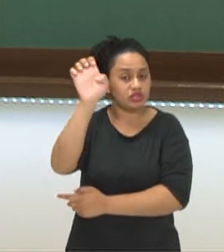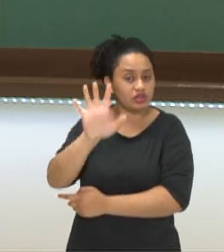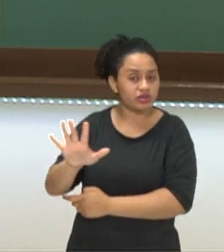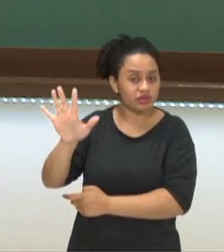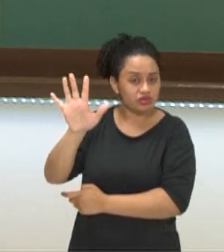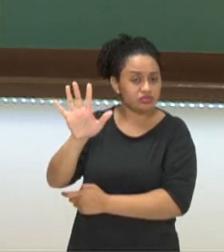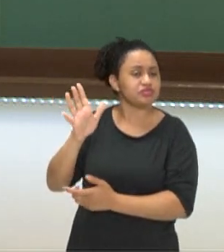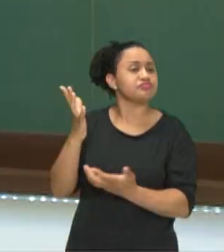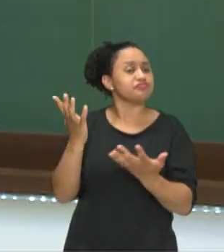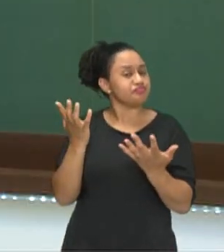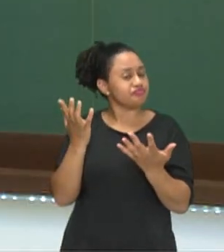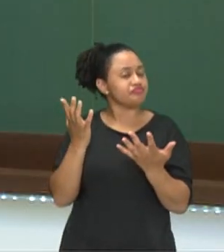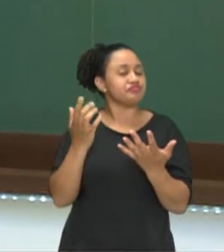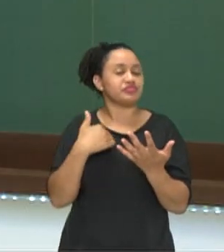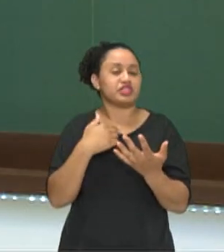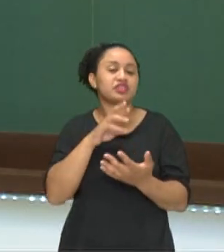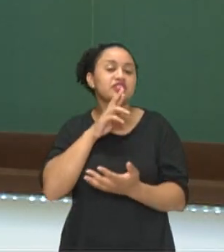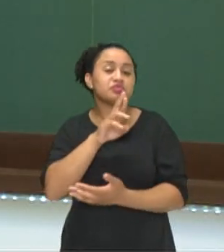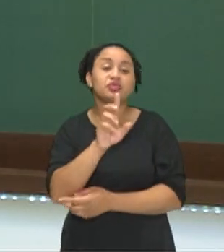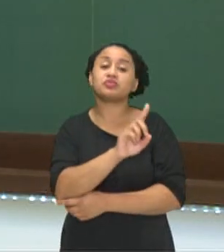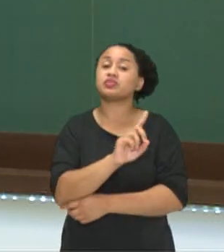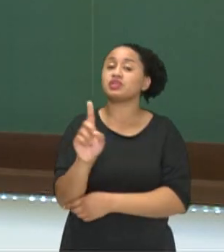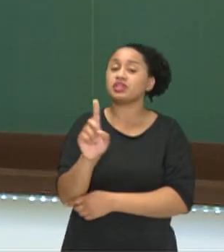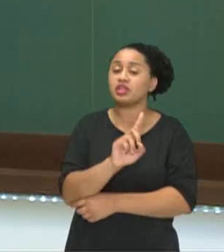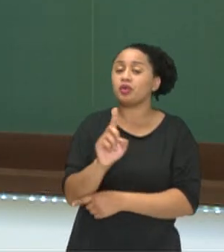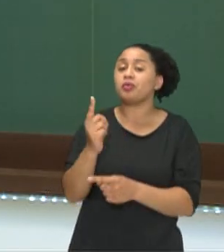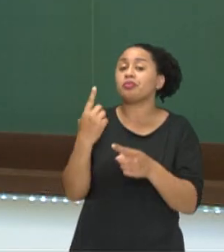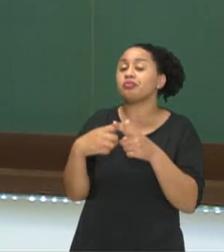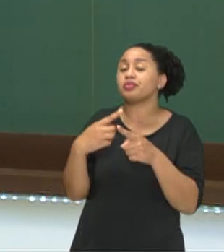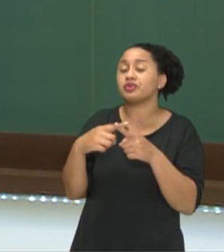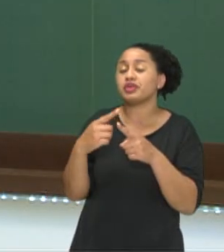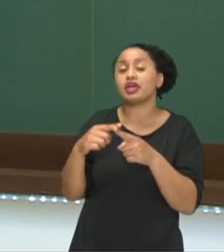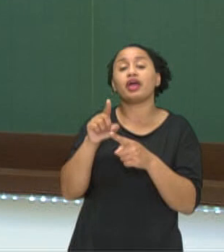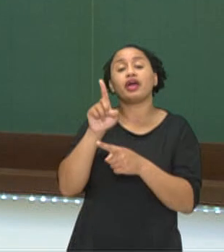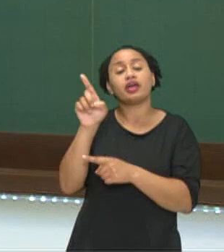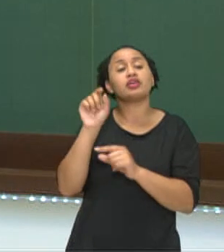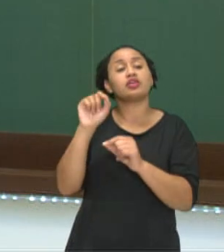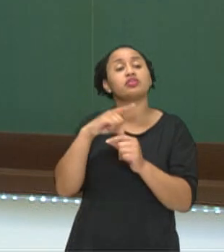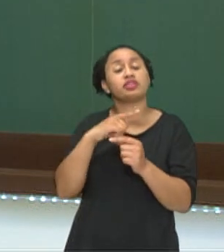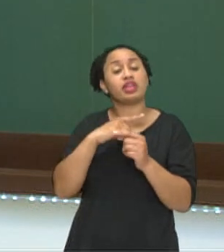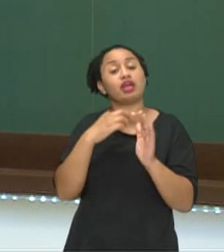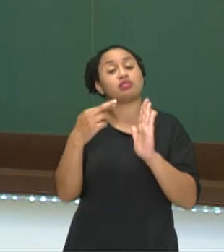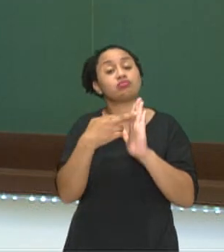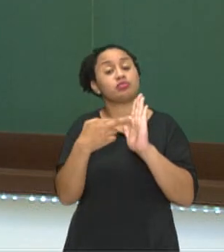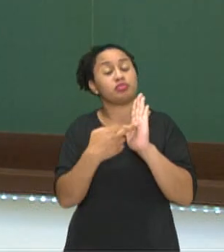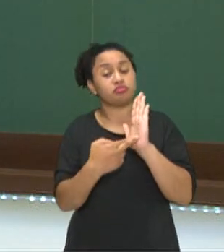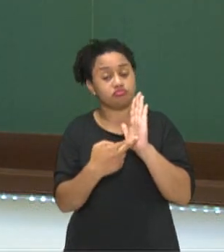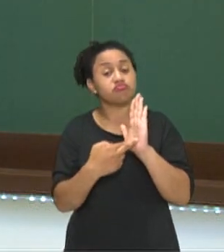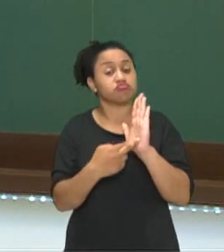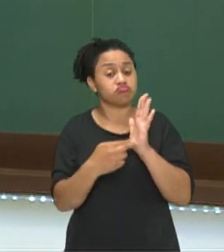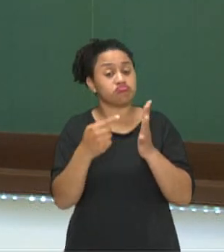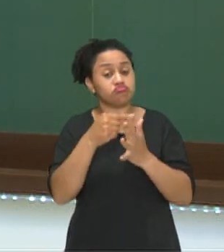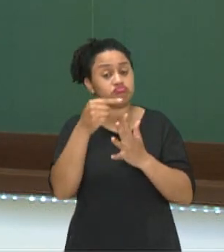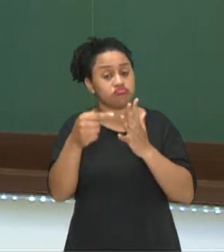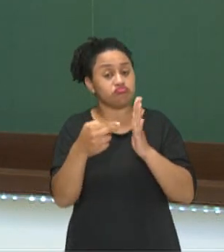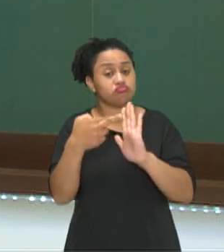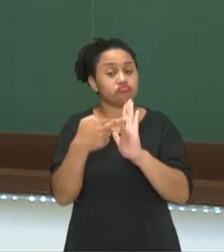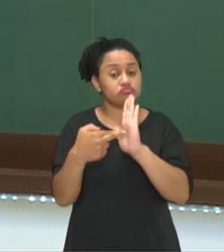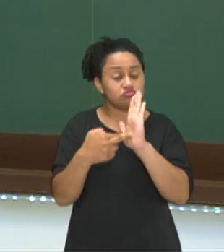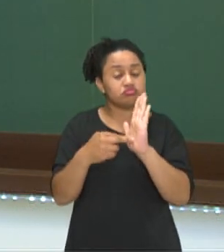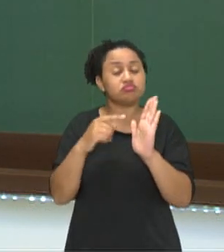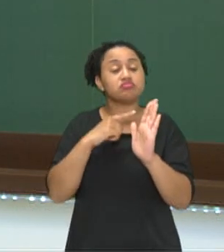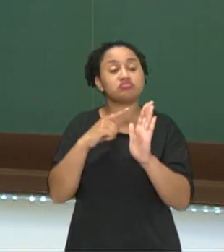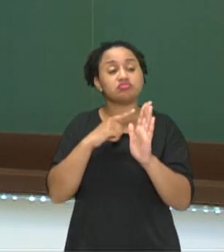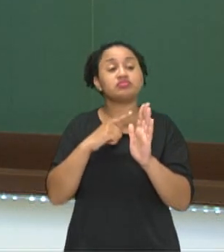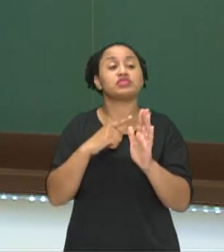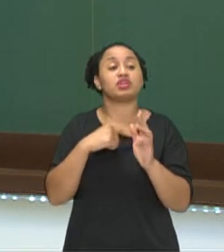europeu? Aí eu já respondo para você que não, porque aqui nós estabelecemos critérios. Os critérios estabelecidos conforme visto